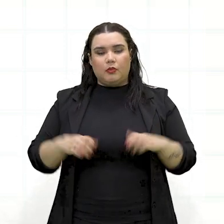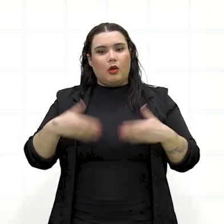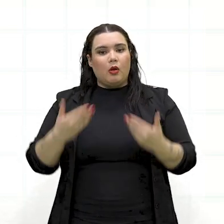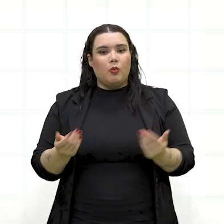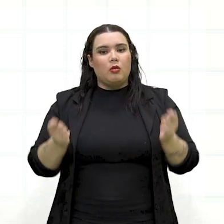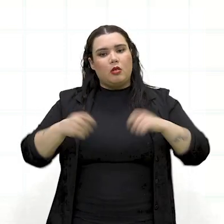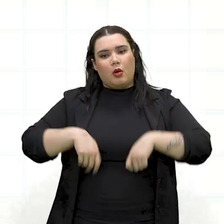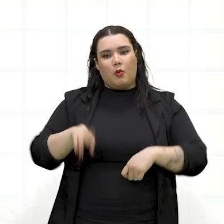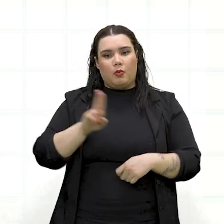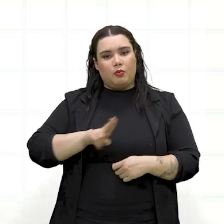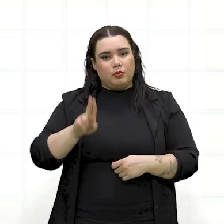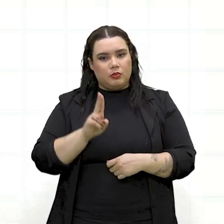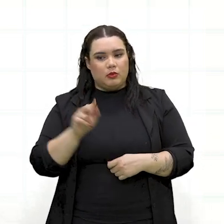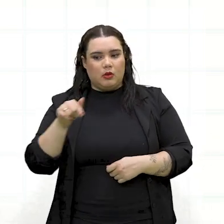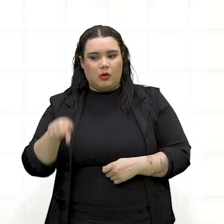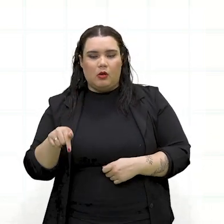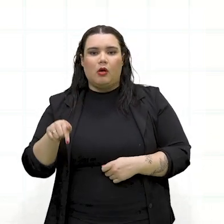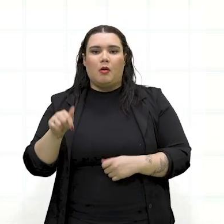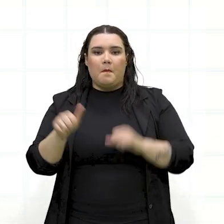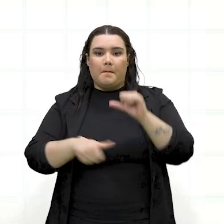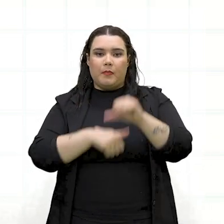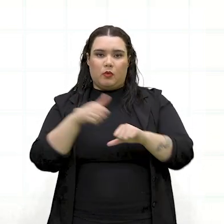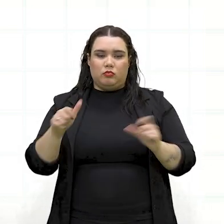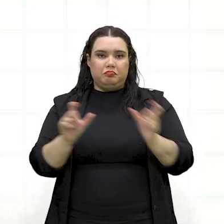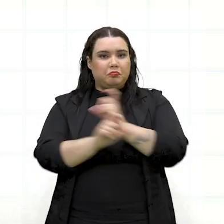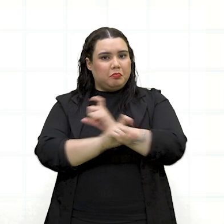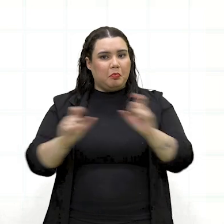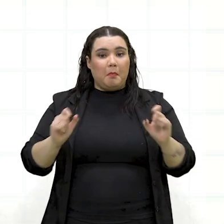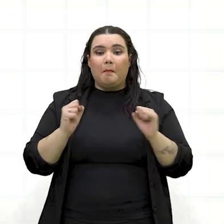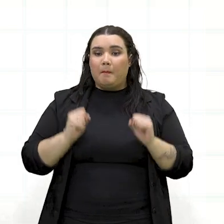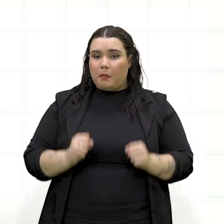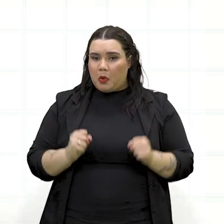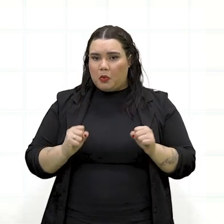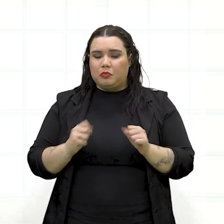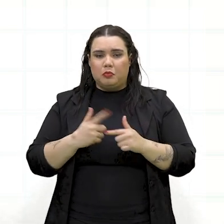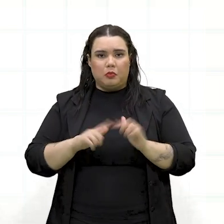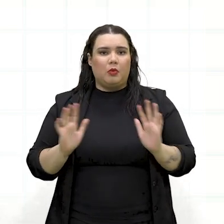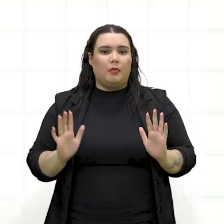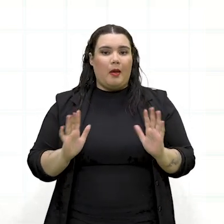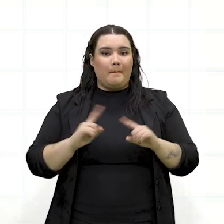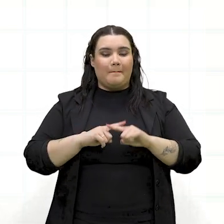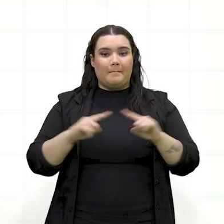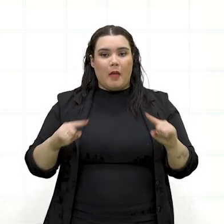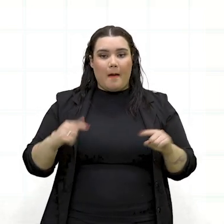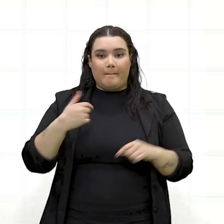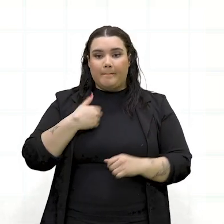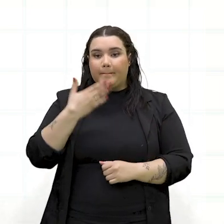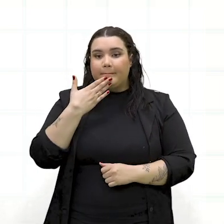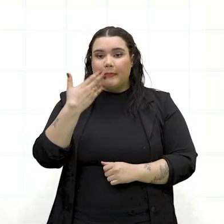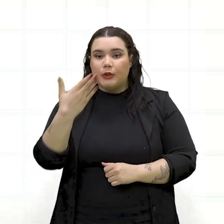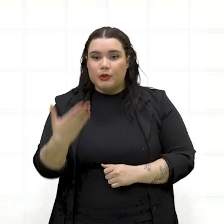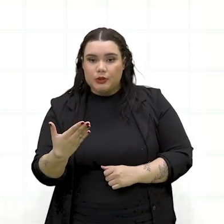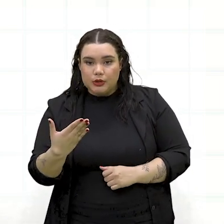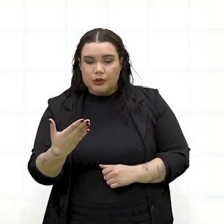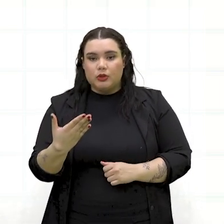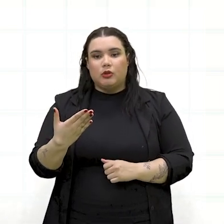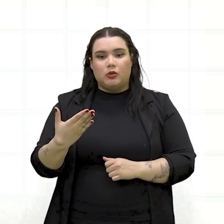usar o could no lugar do can, tranquilamente. Mas o meu pedido, aqui no caso, que eu estou